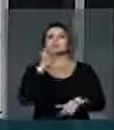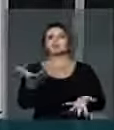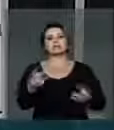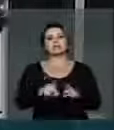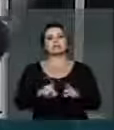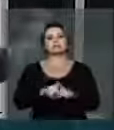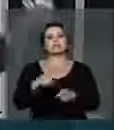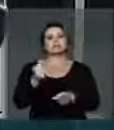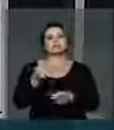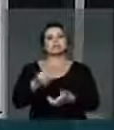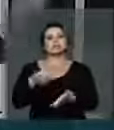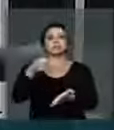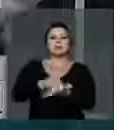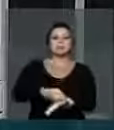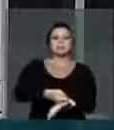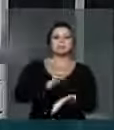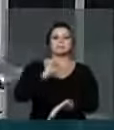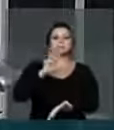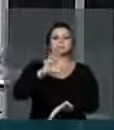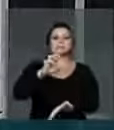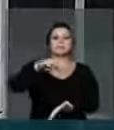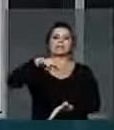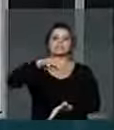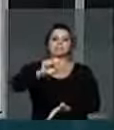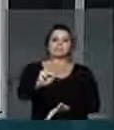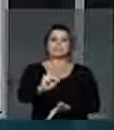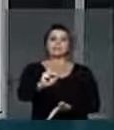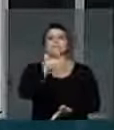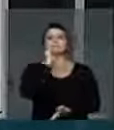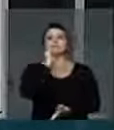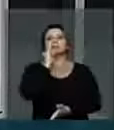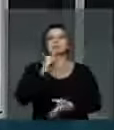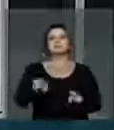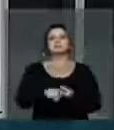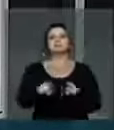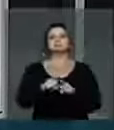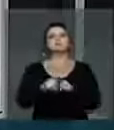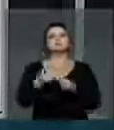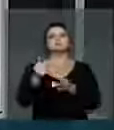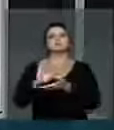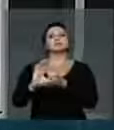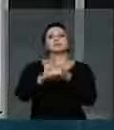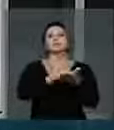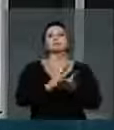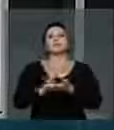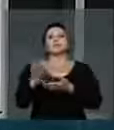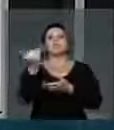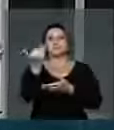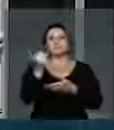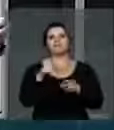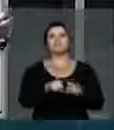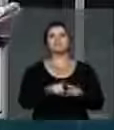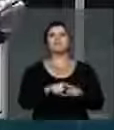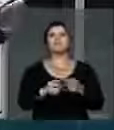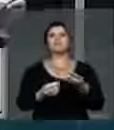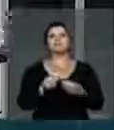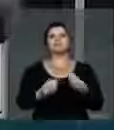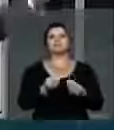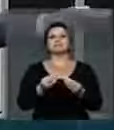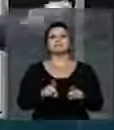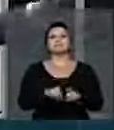à cobrança do ICMS na fonte. Eu diria que sim, até a distribuição no futuro,